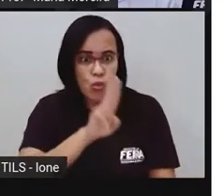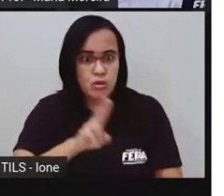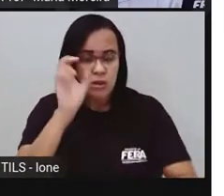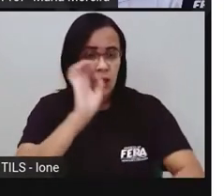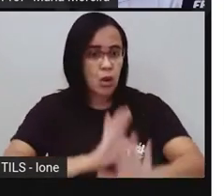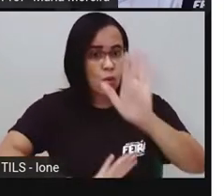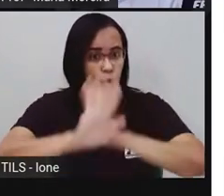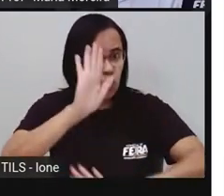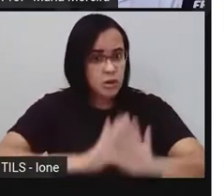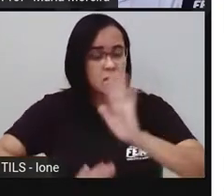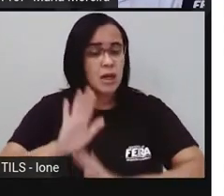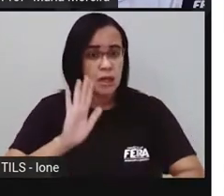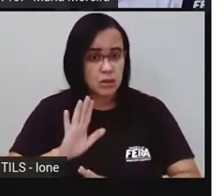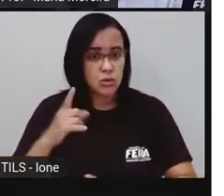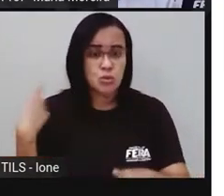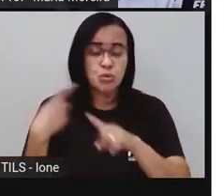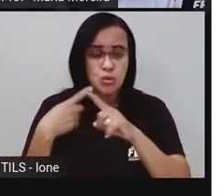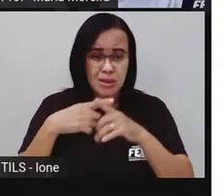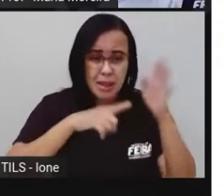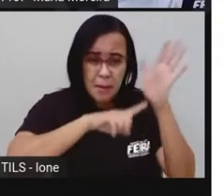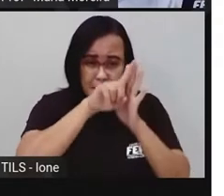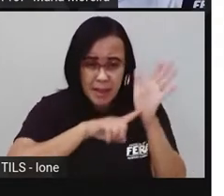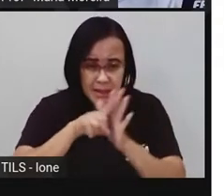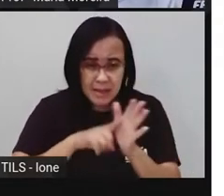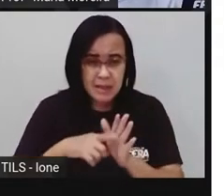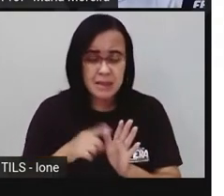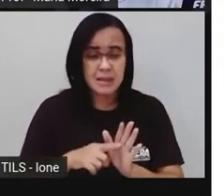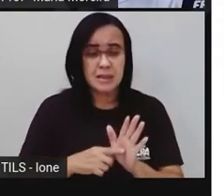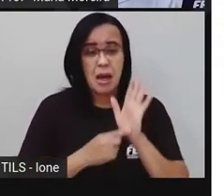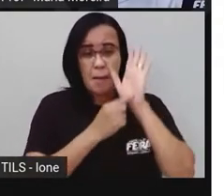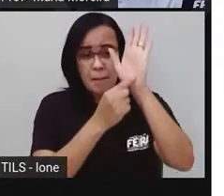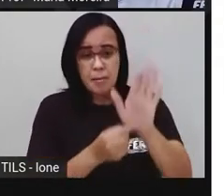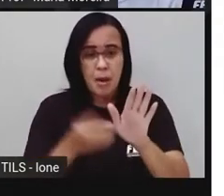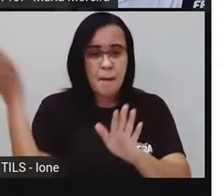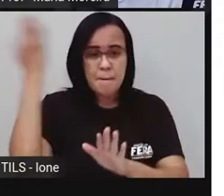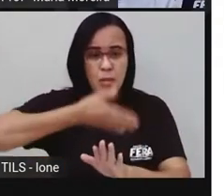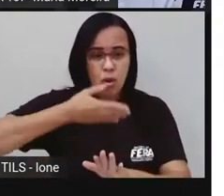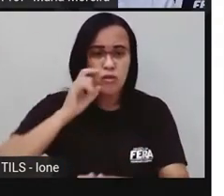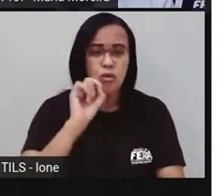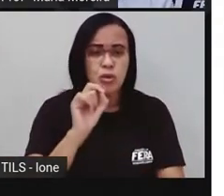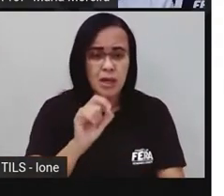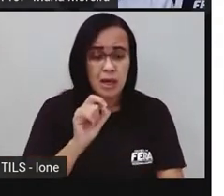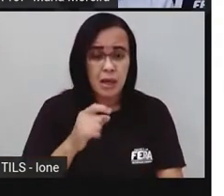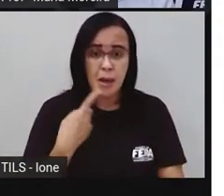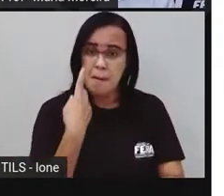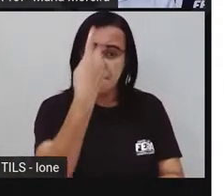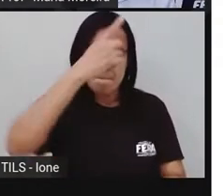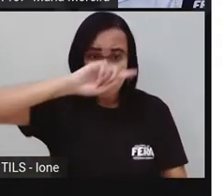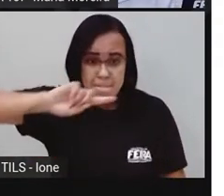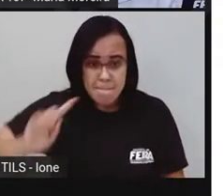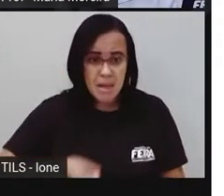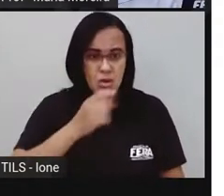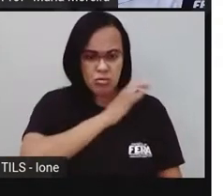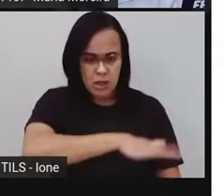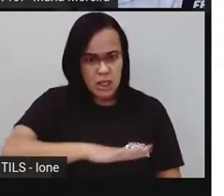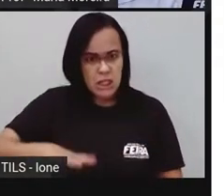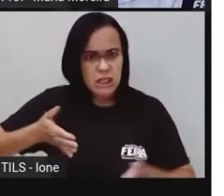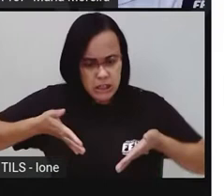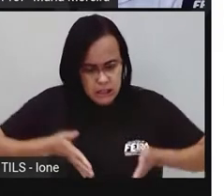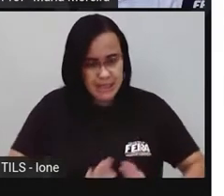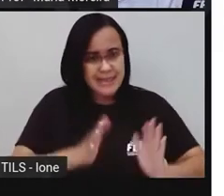1.000 crianças né que nascem mil é mil uma unidade de milhar a cada mil crianças que nascem